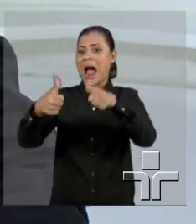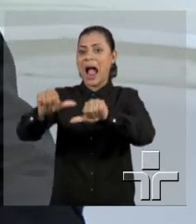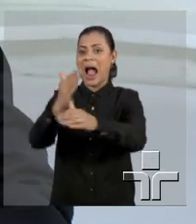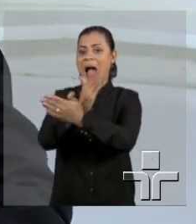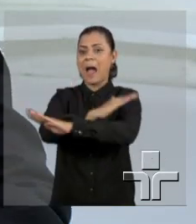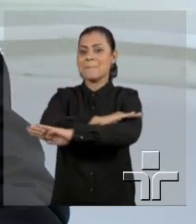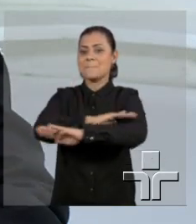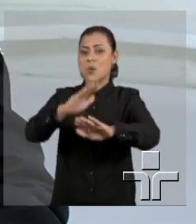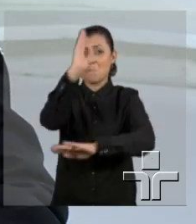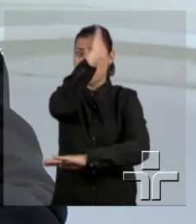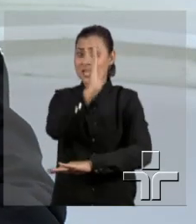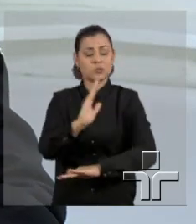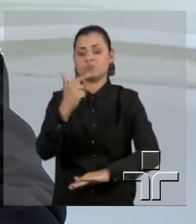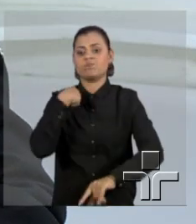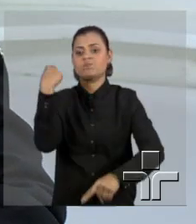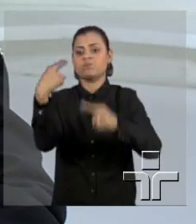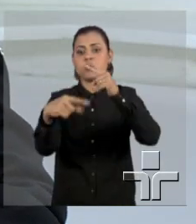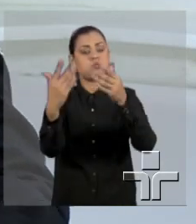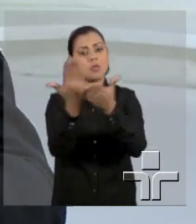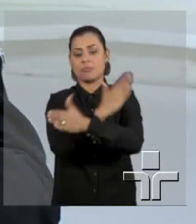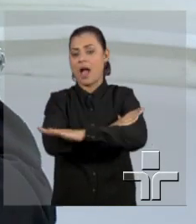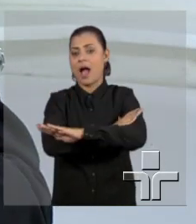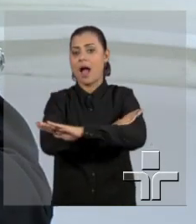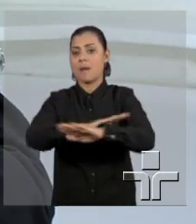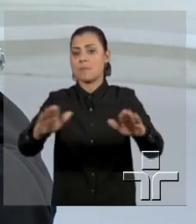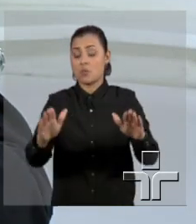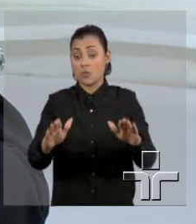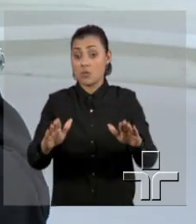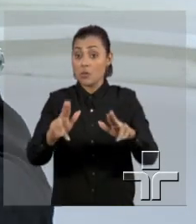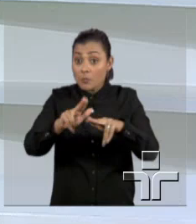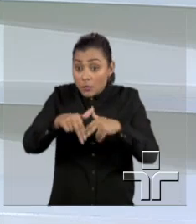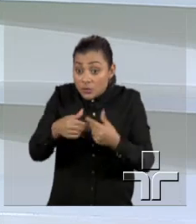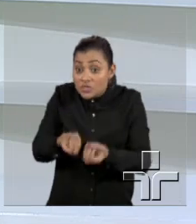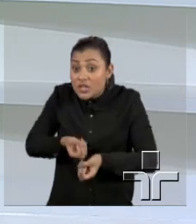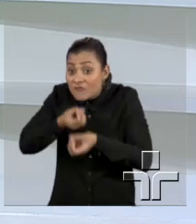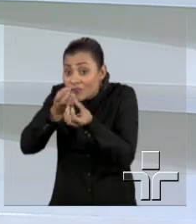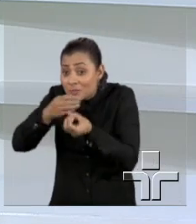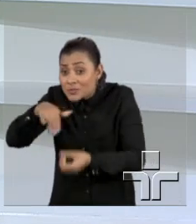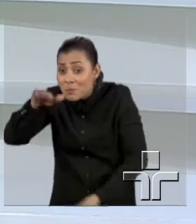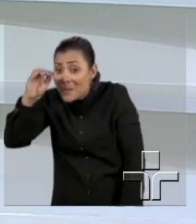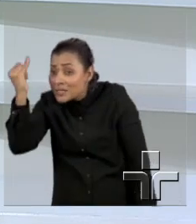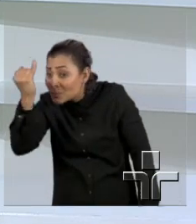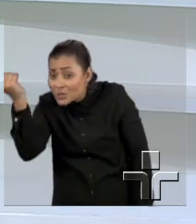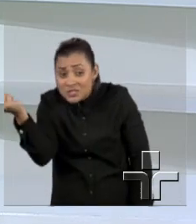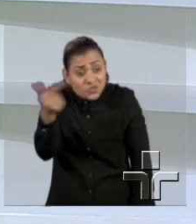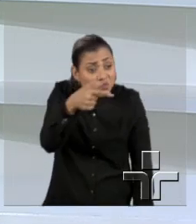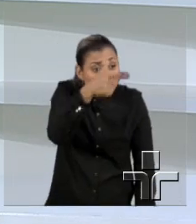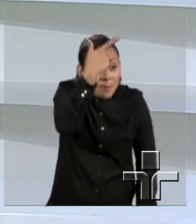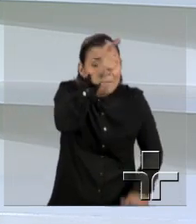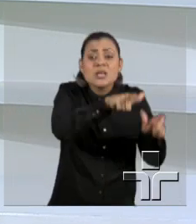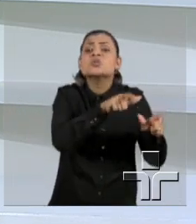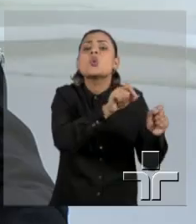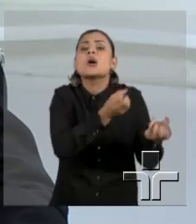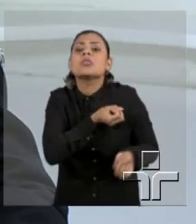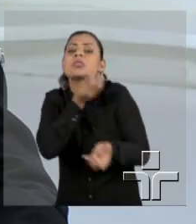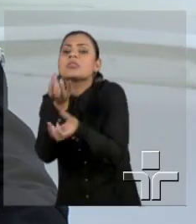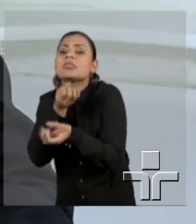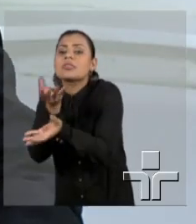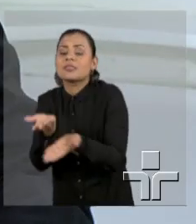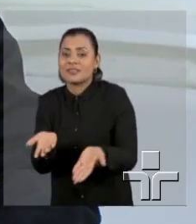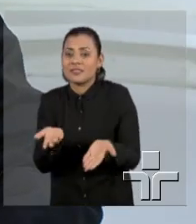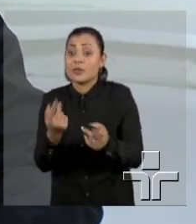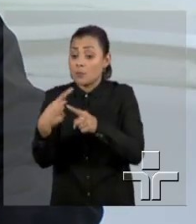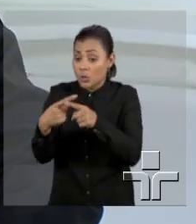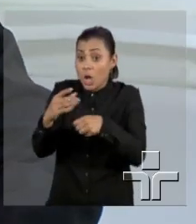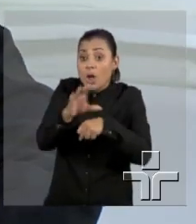banida do país. A informação, volto a dizer, é mais importante do que o informante, porque o compromisso da Constituição